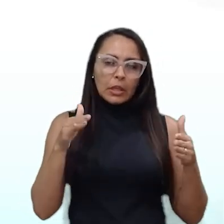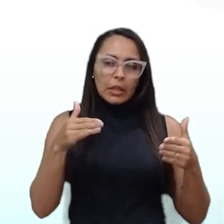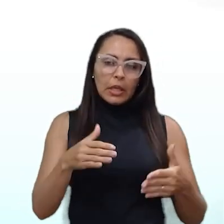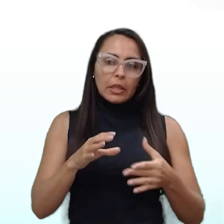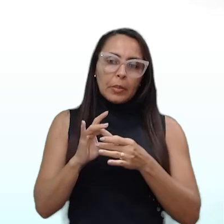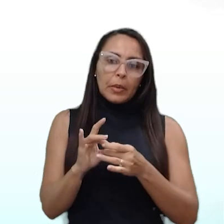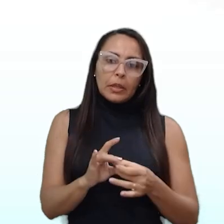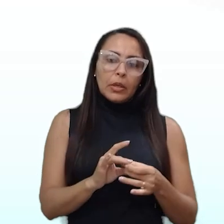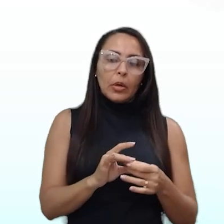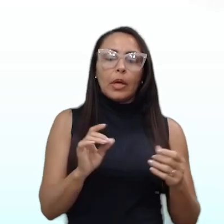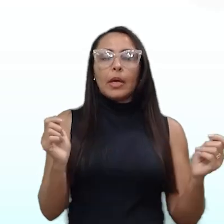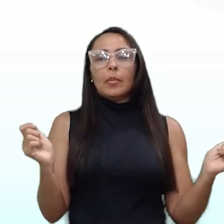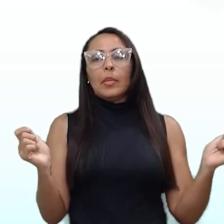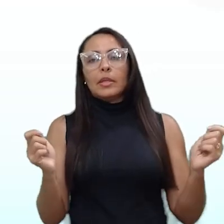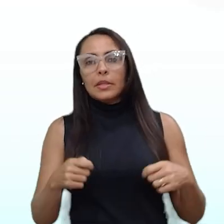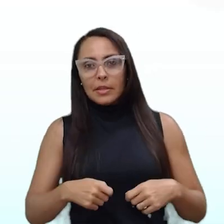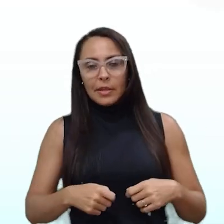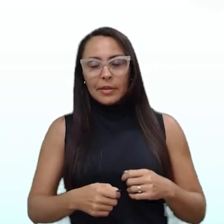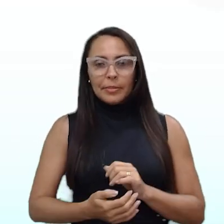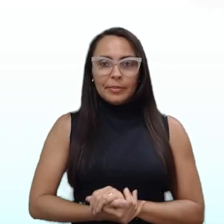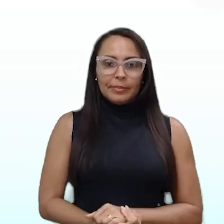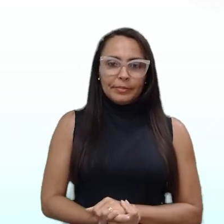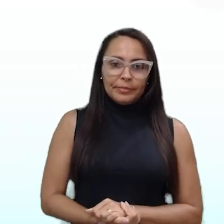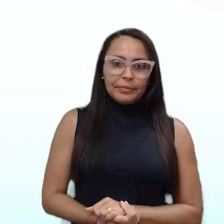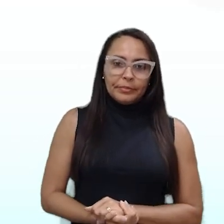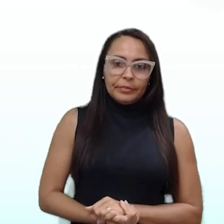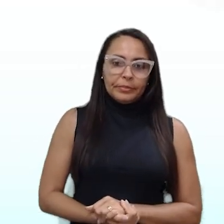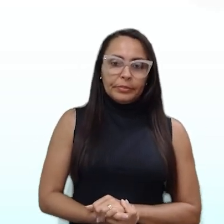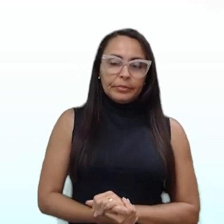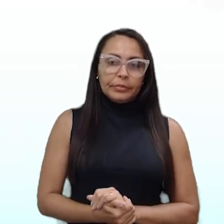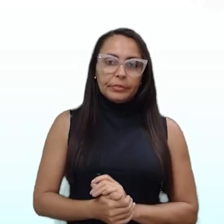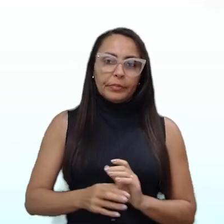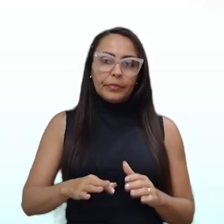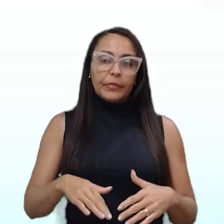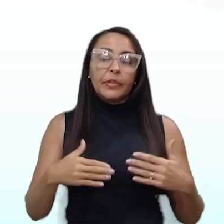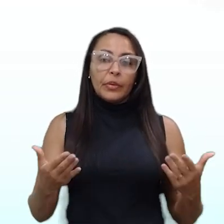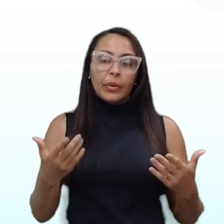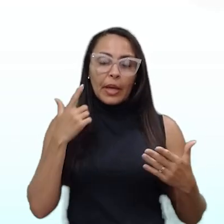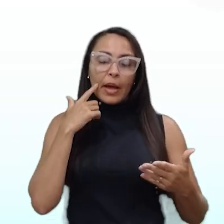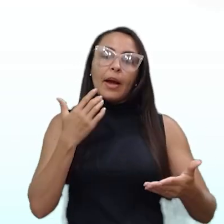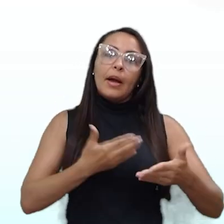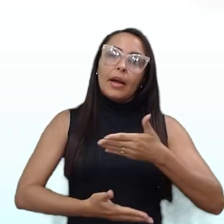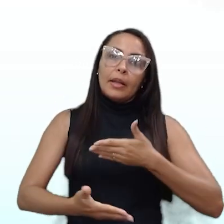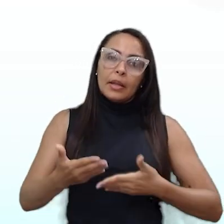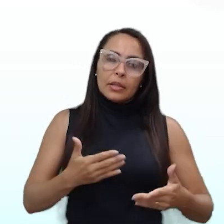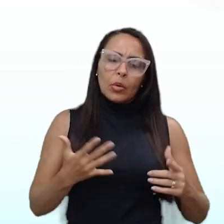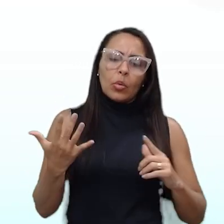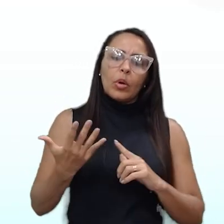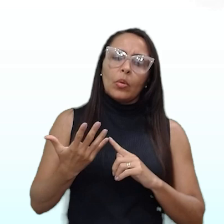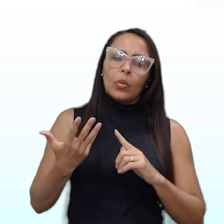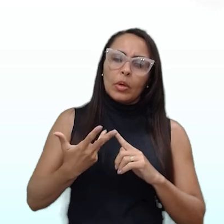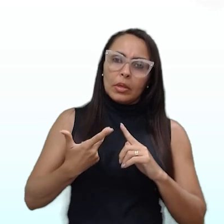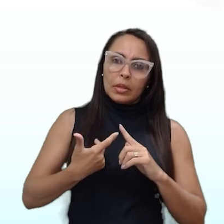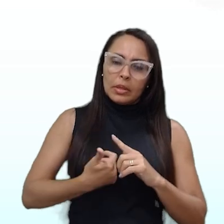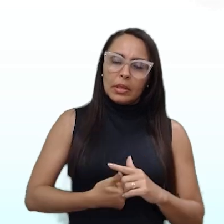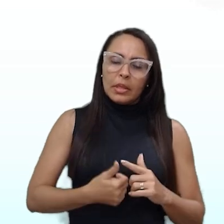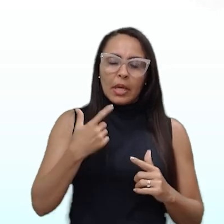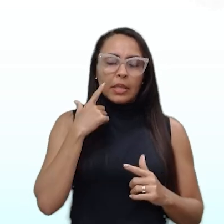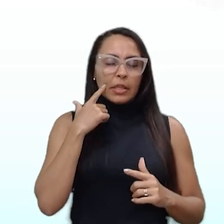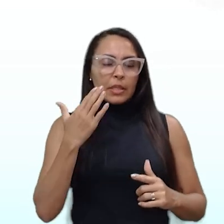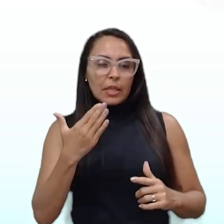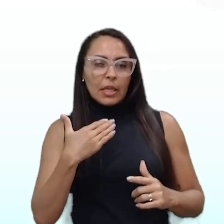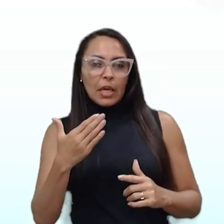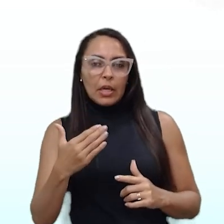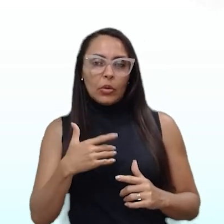à capacidade térmica. Então, essa capacidade térmica é a relação entre a quantidade de calor